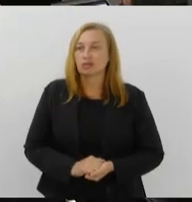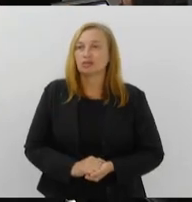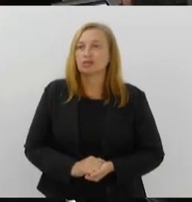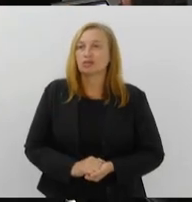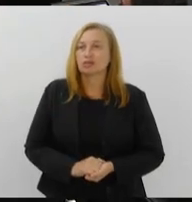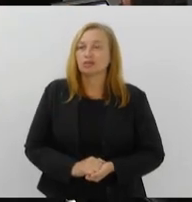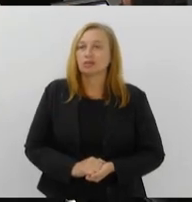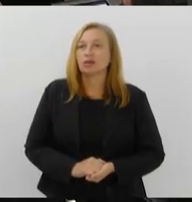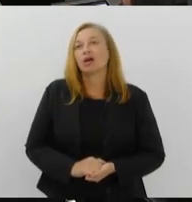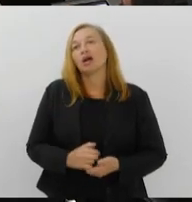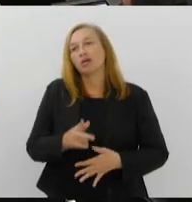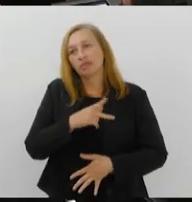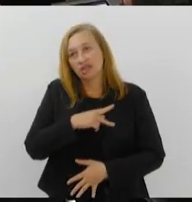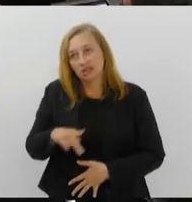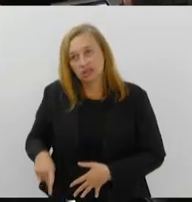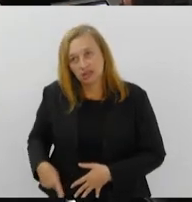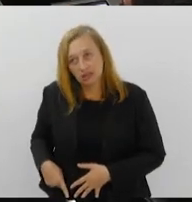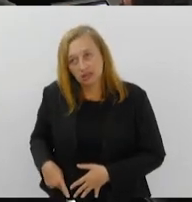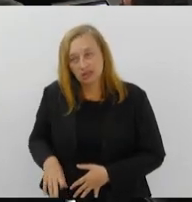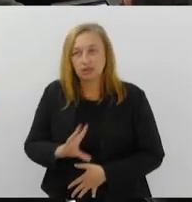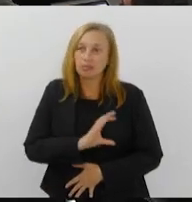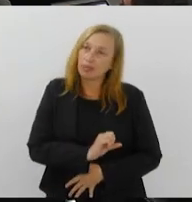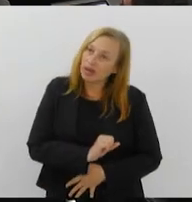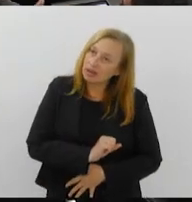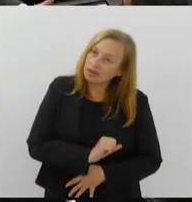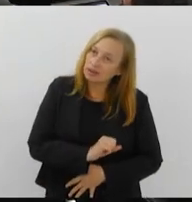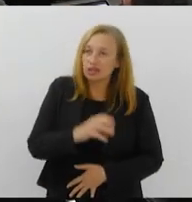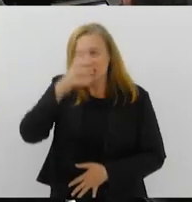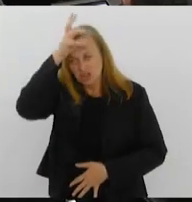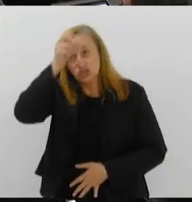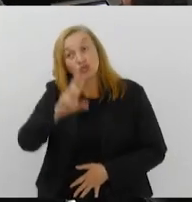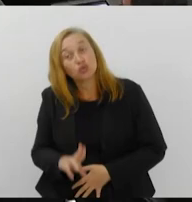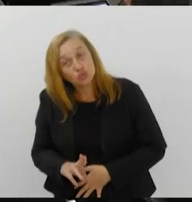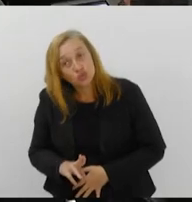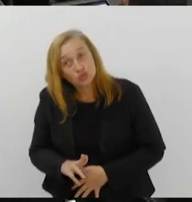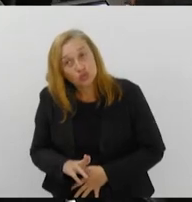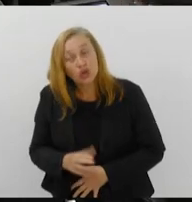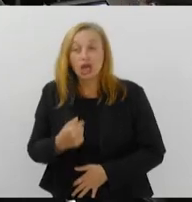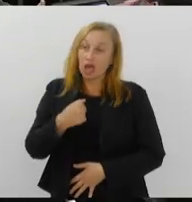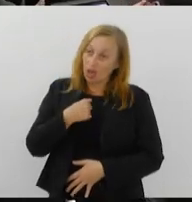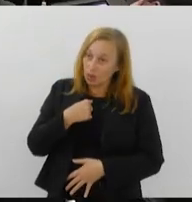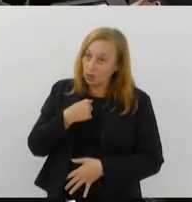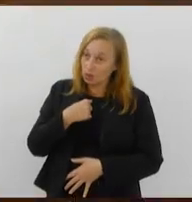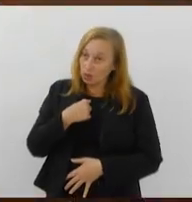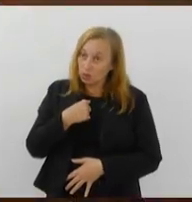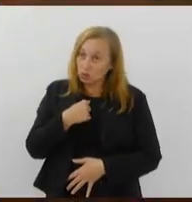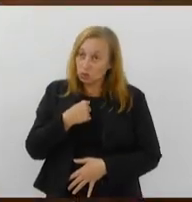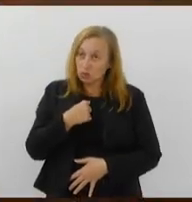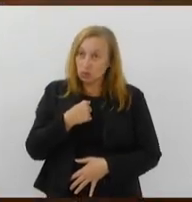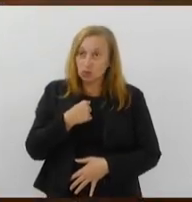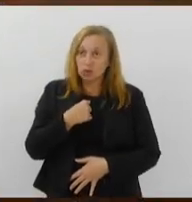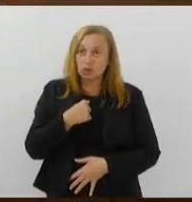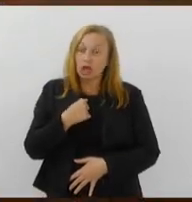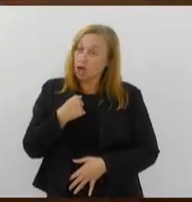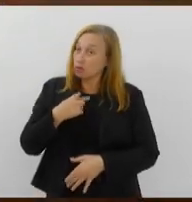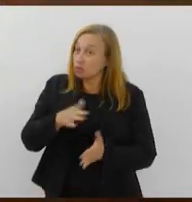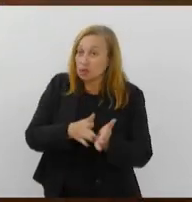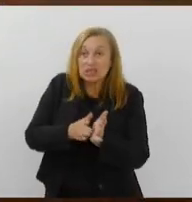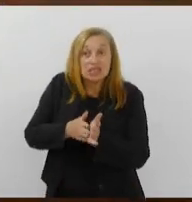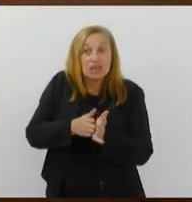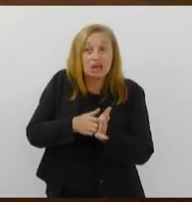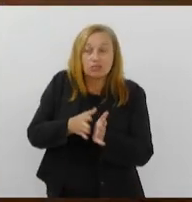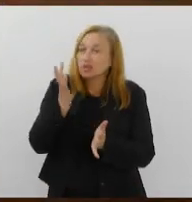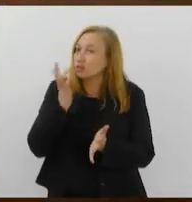Querida presidente, minha presidente Aju, eu não sou sambista e nem